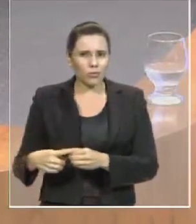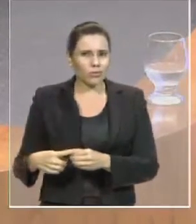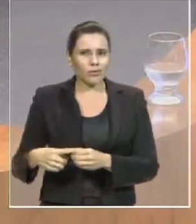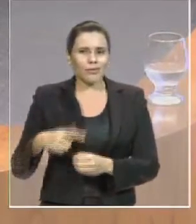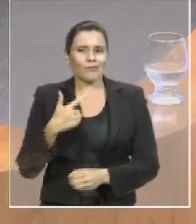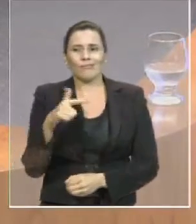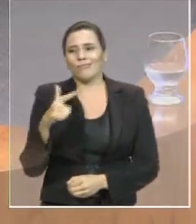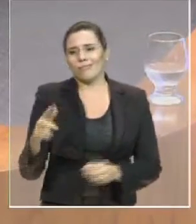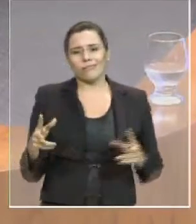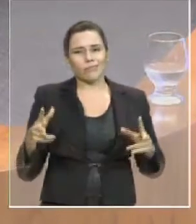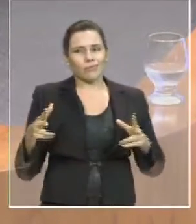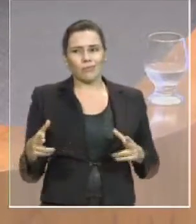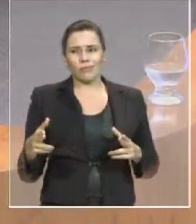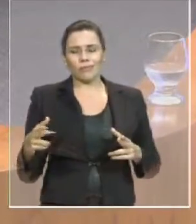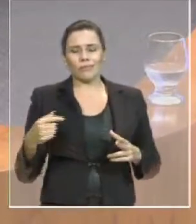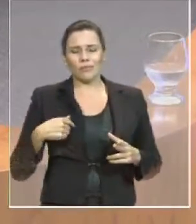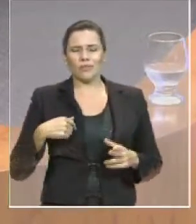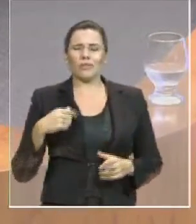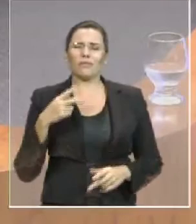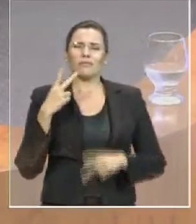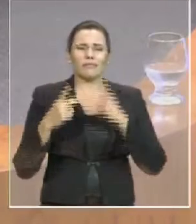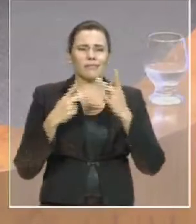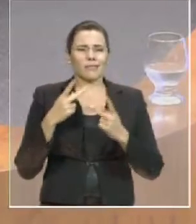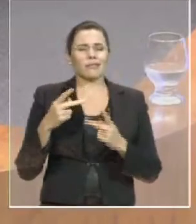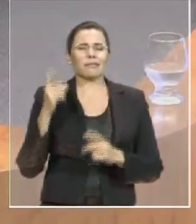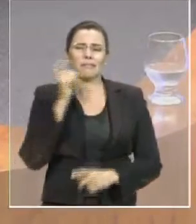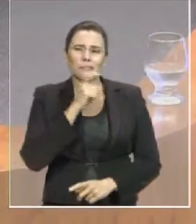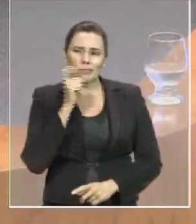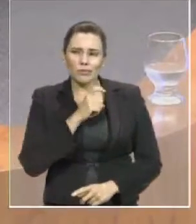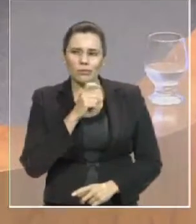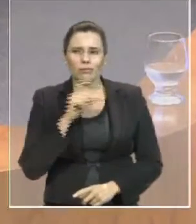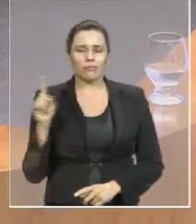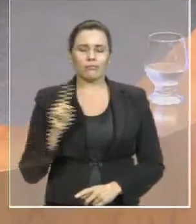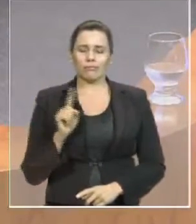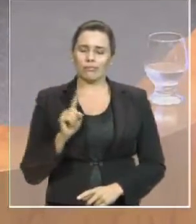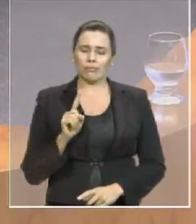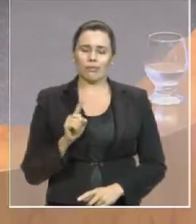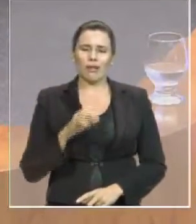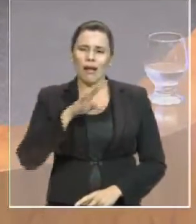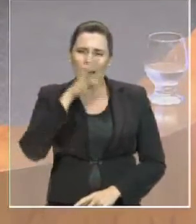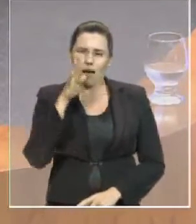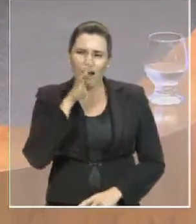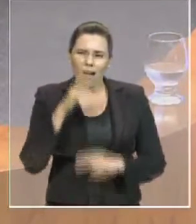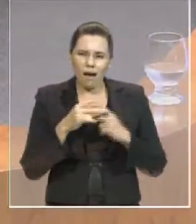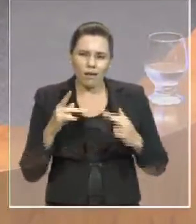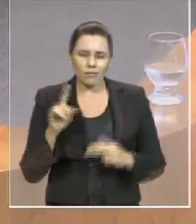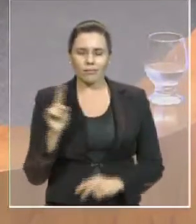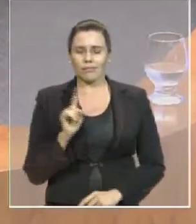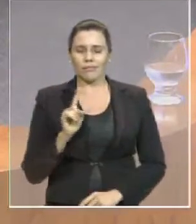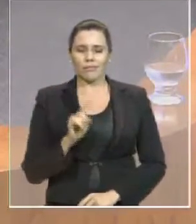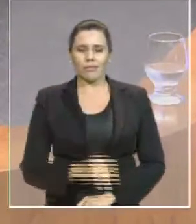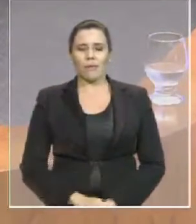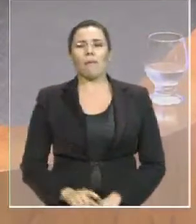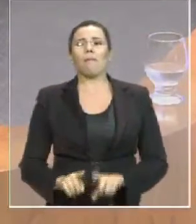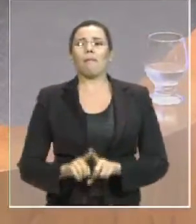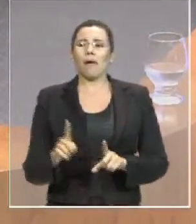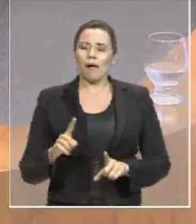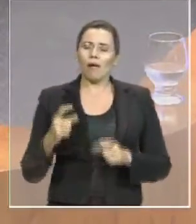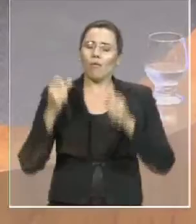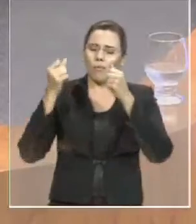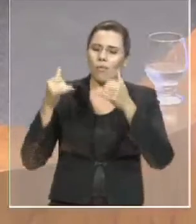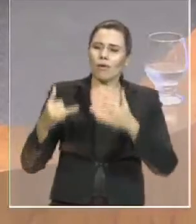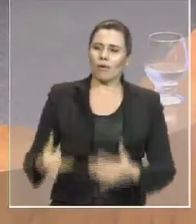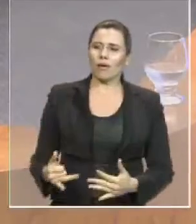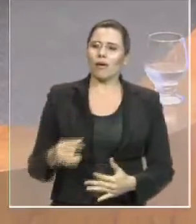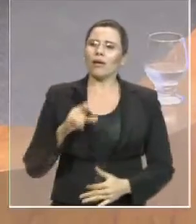inventamos factoides, pautamos o nosso trabalho na ética e na determinação e dizer que o bem público é para ser de